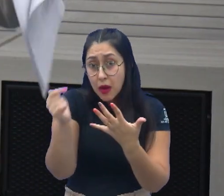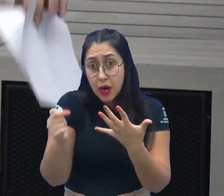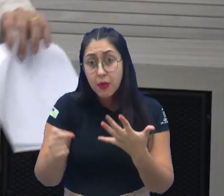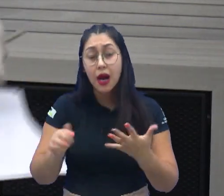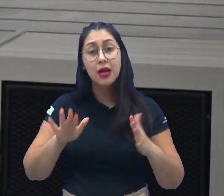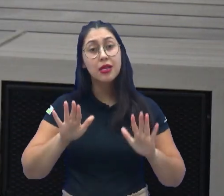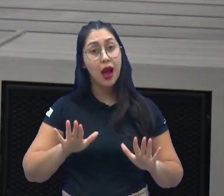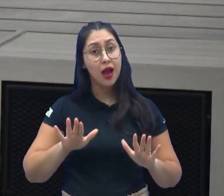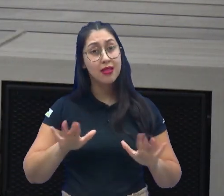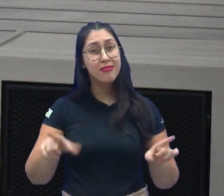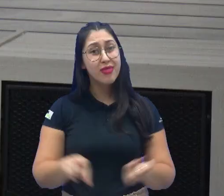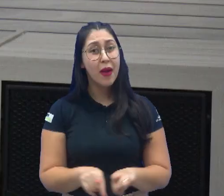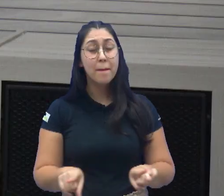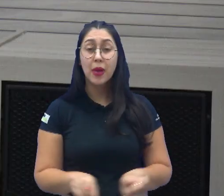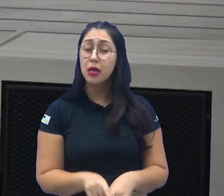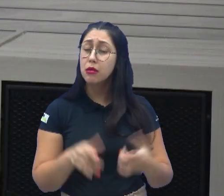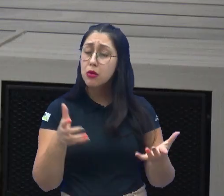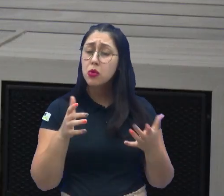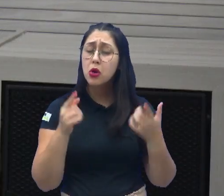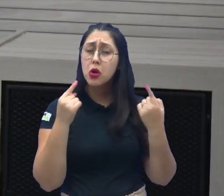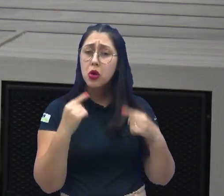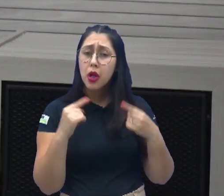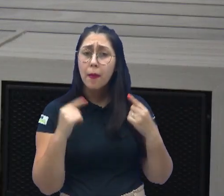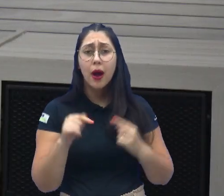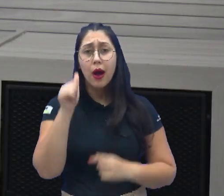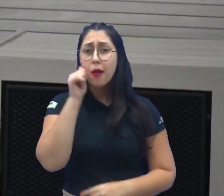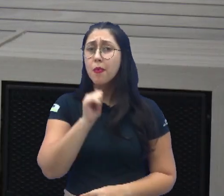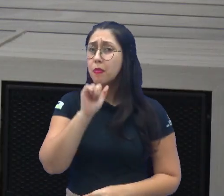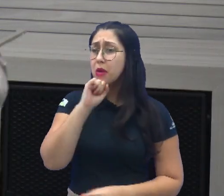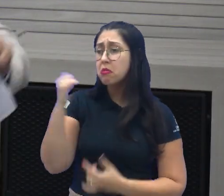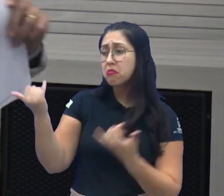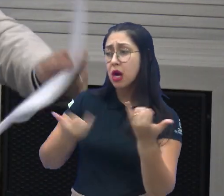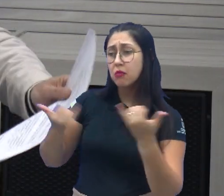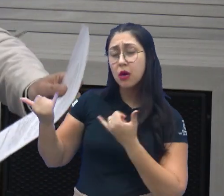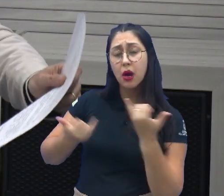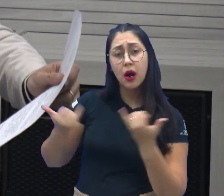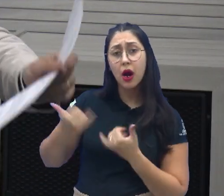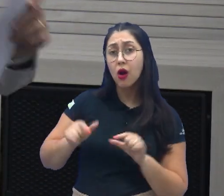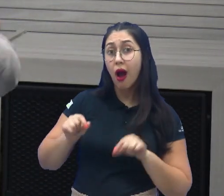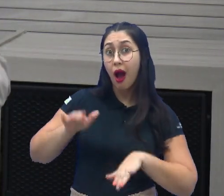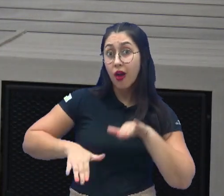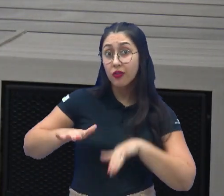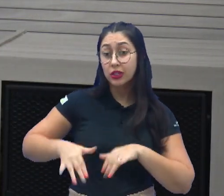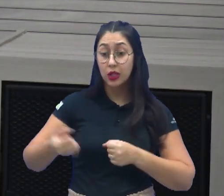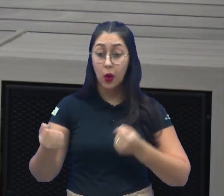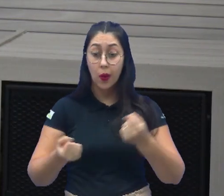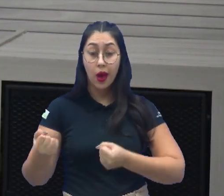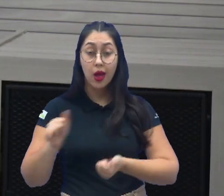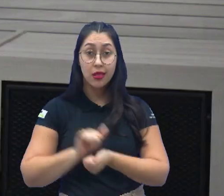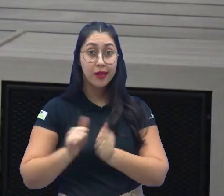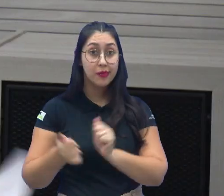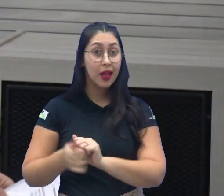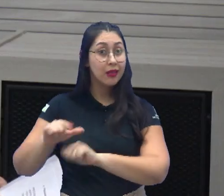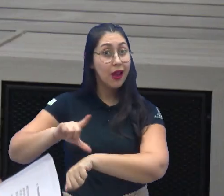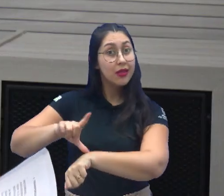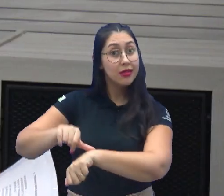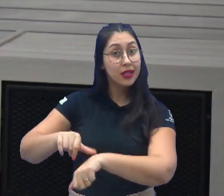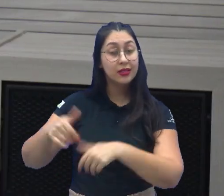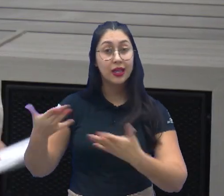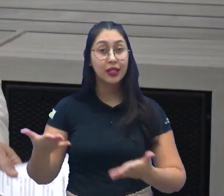fazer uma segunda reclamação. Muitas mães me procuraram que, às vezes, o carro atrasando, chega atrasado na terapia e